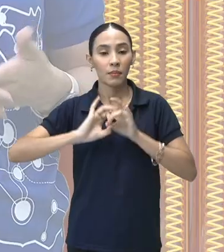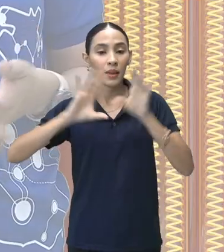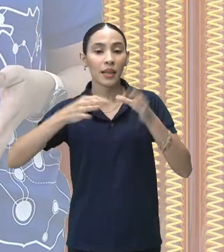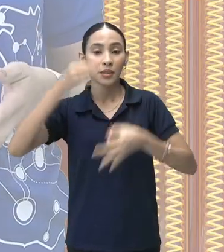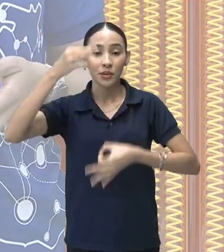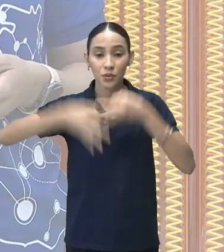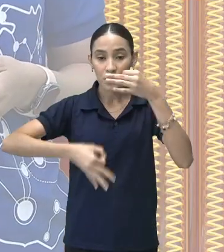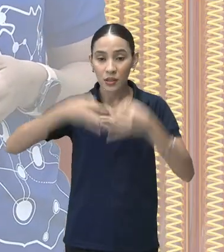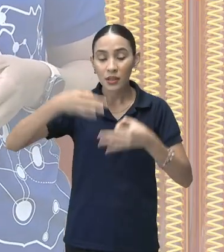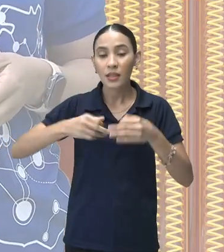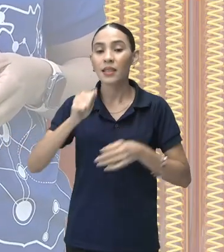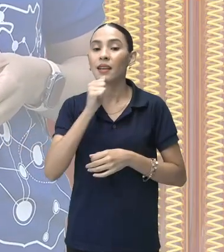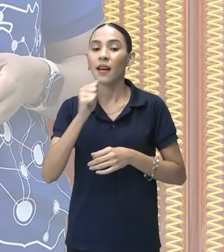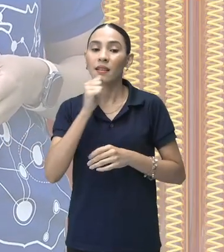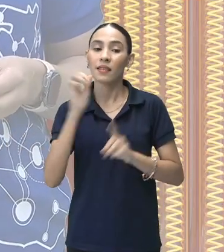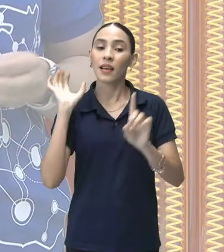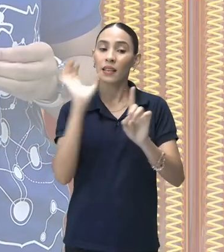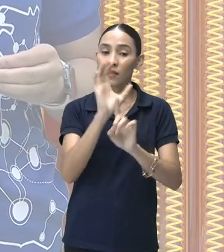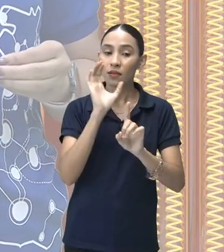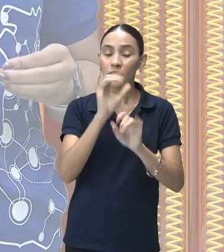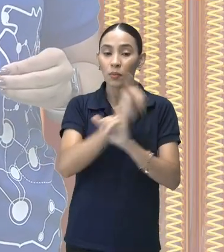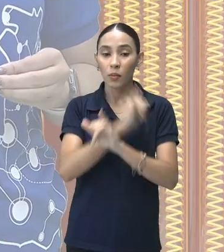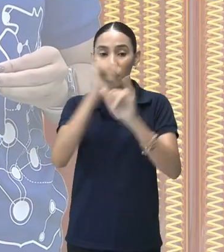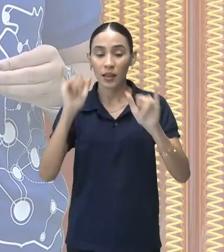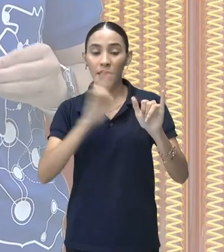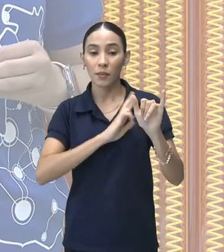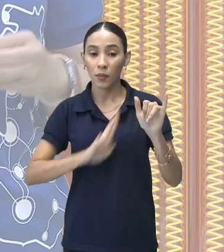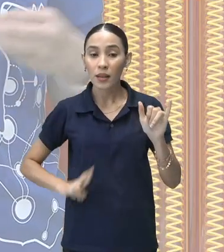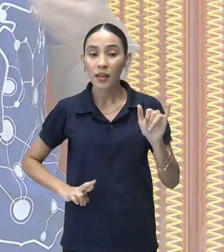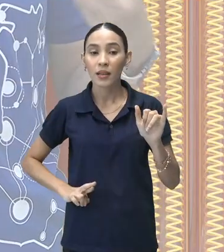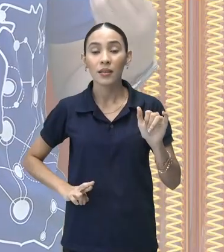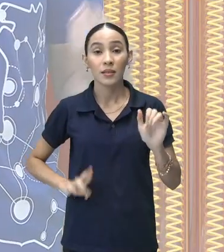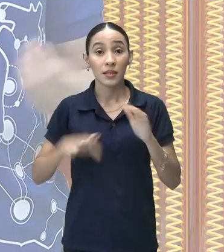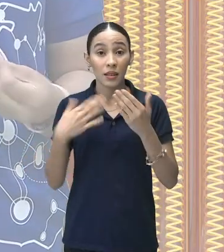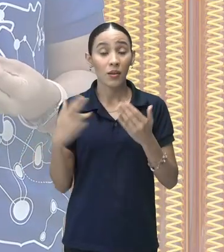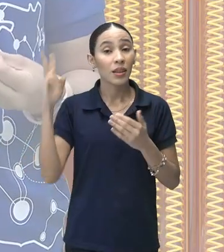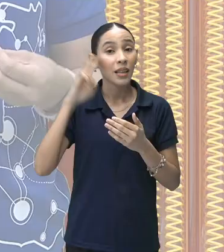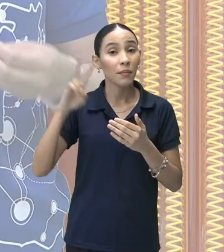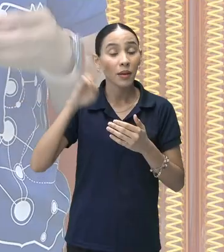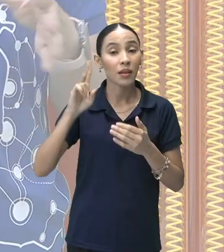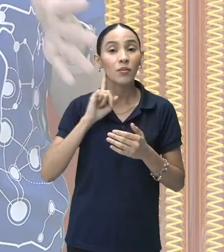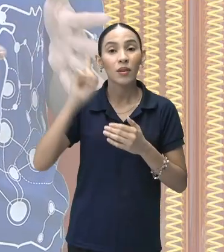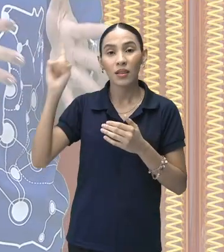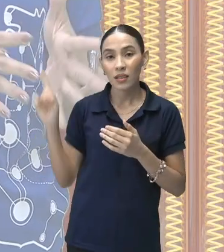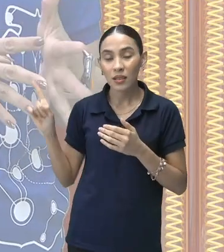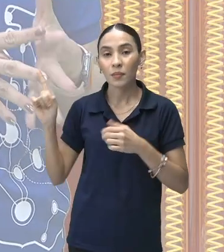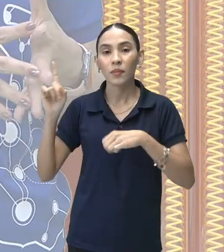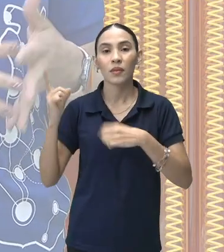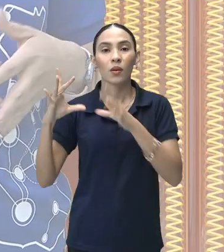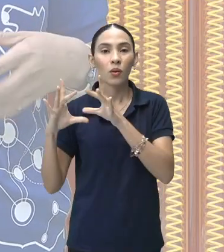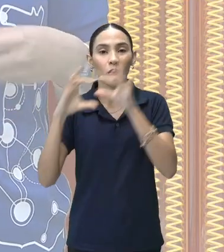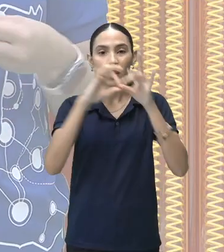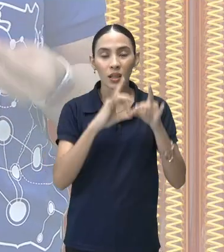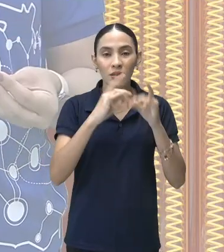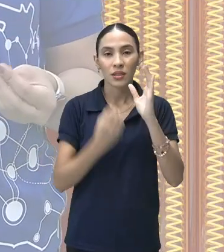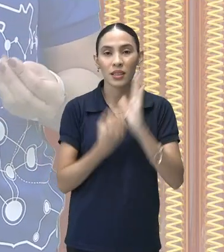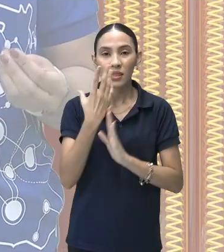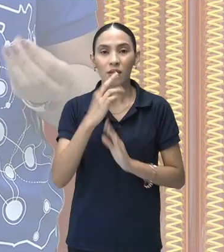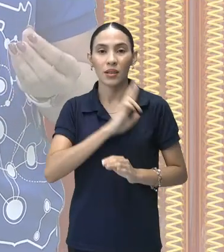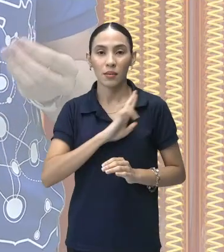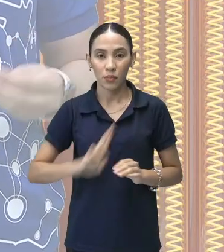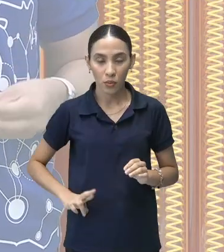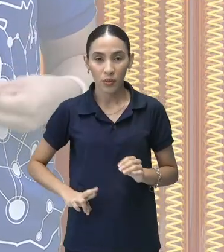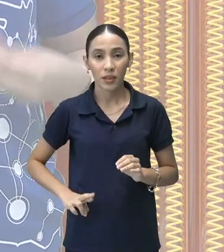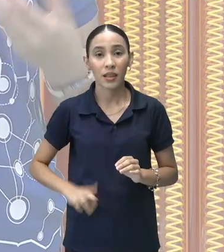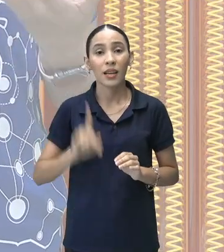e justiça e ainda influenciou a propaganda republicana. Lembrando aqui, né, que nesse contexto de implementação da